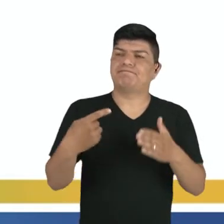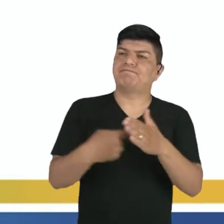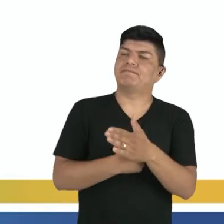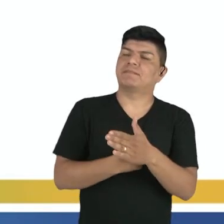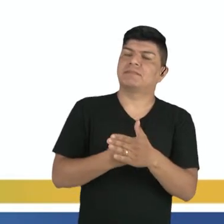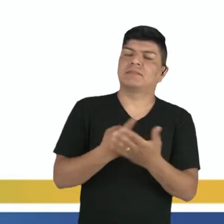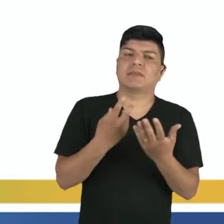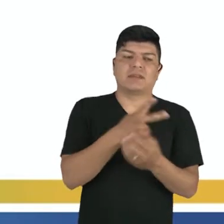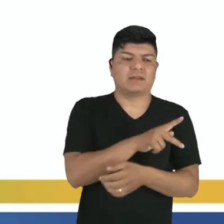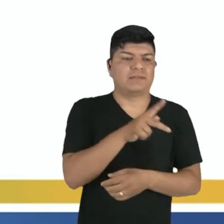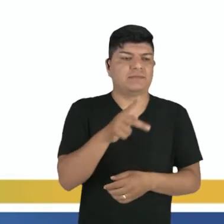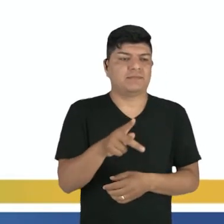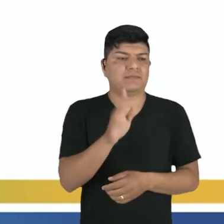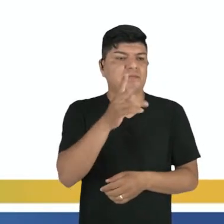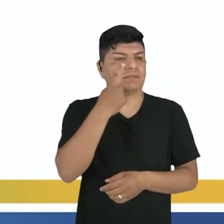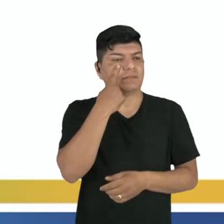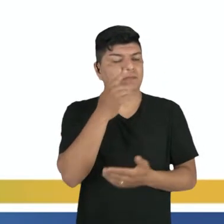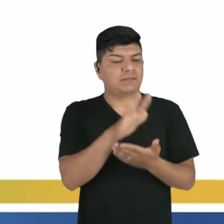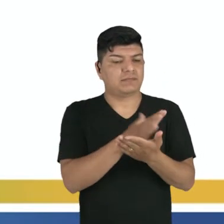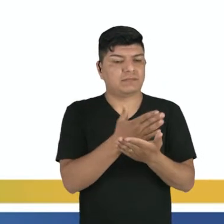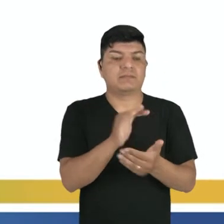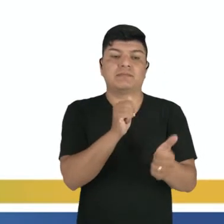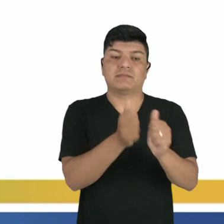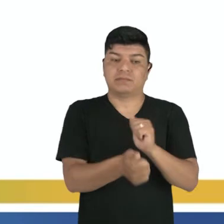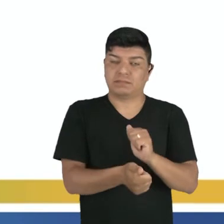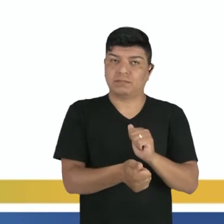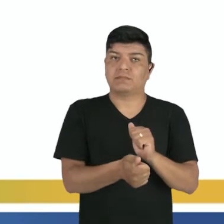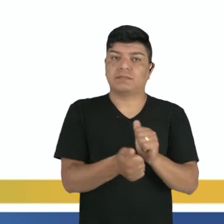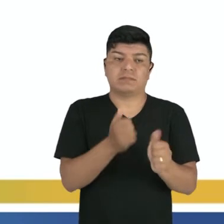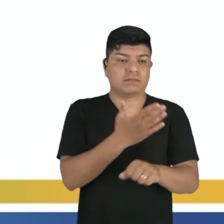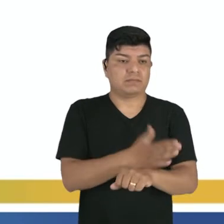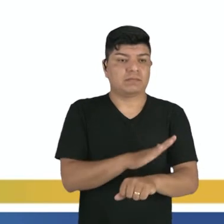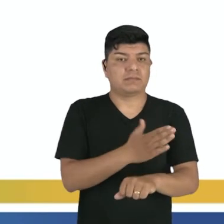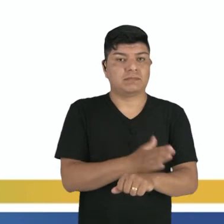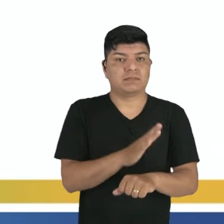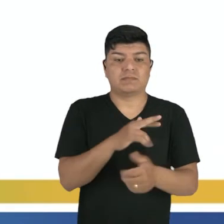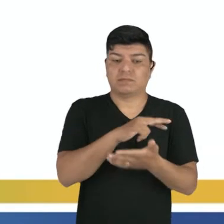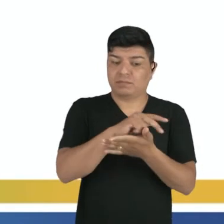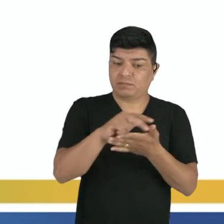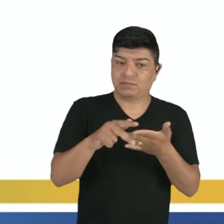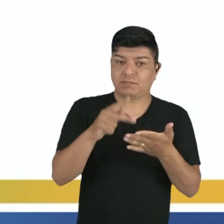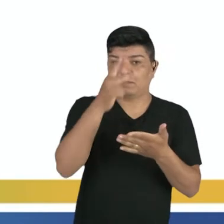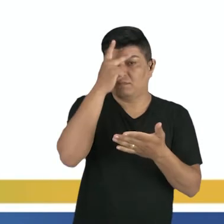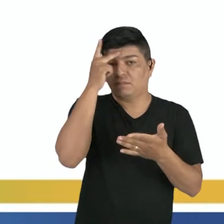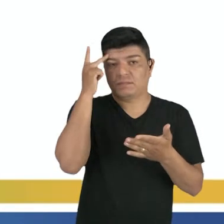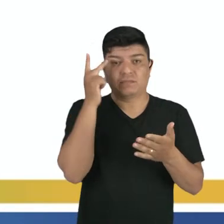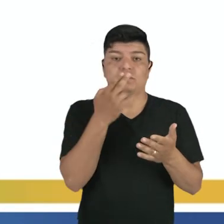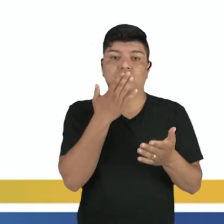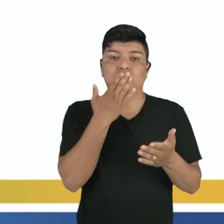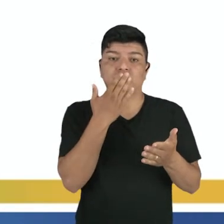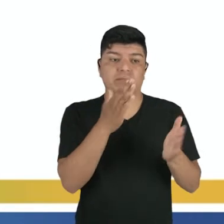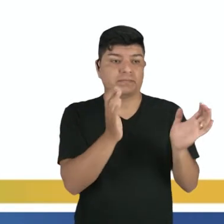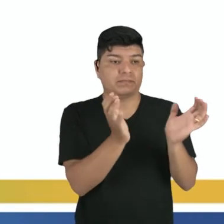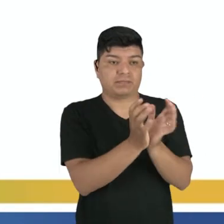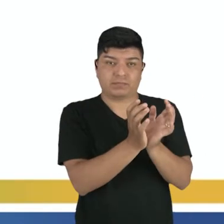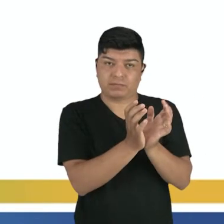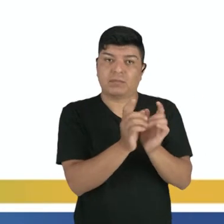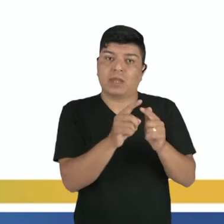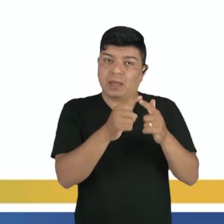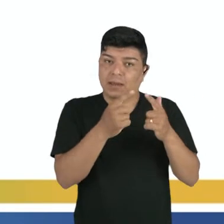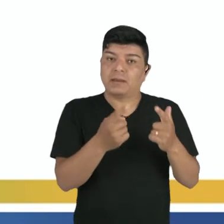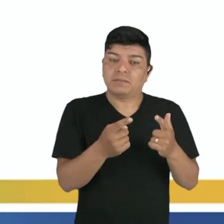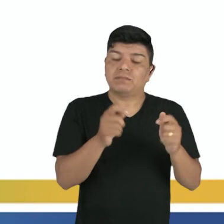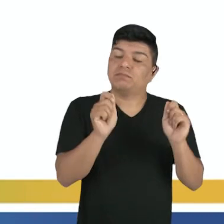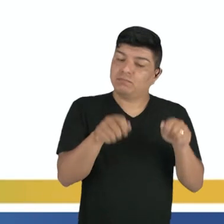Mas Professor Eu já vi alguns desses esportes sendo praticados com várias pessoas do mesmo time verdade